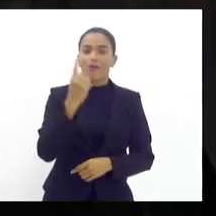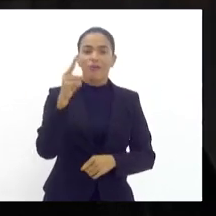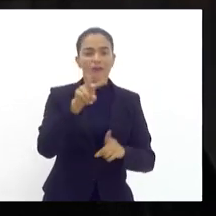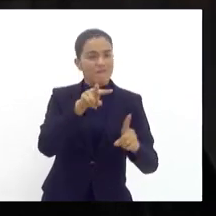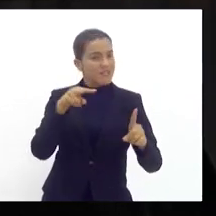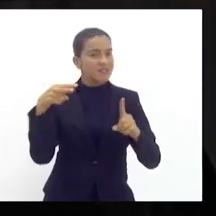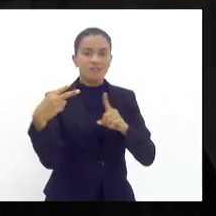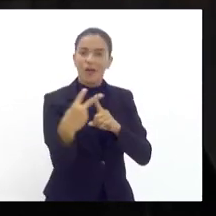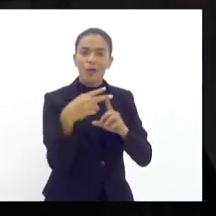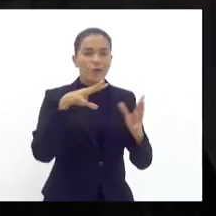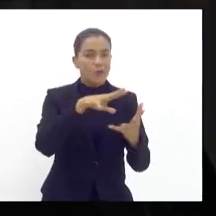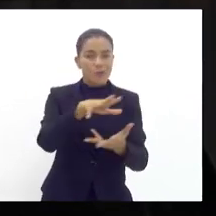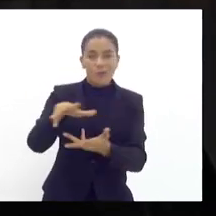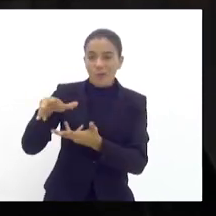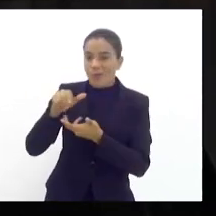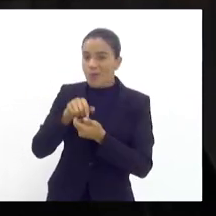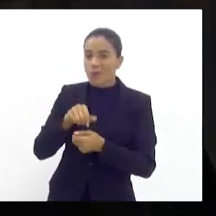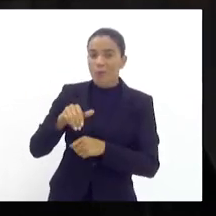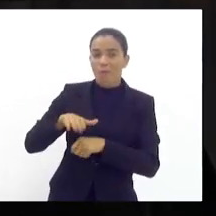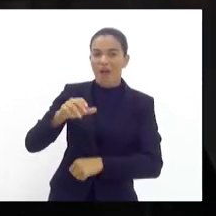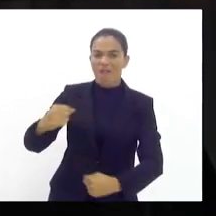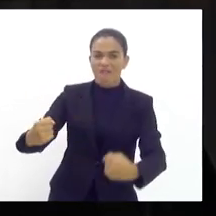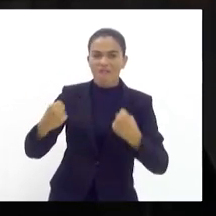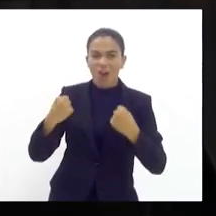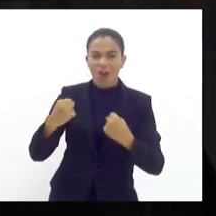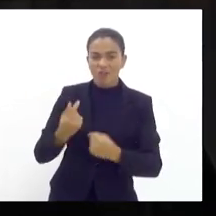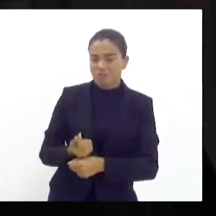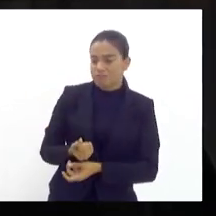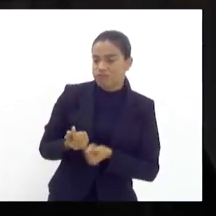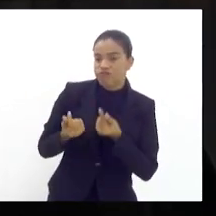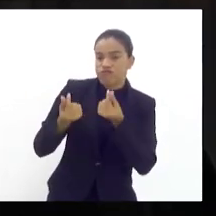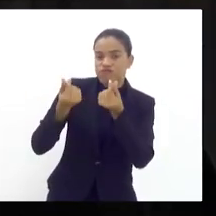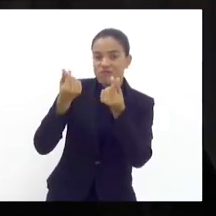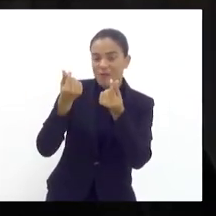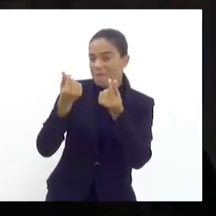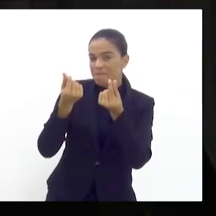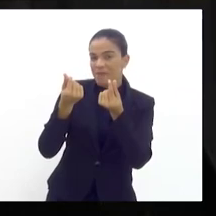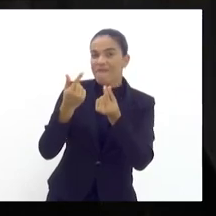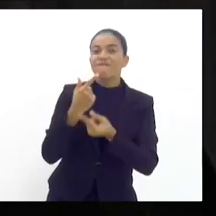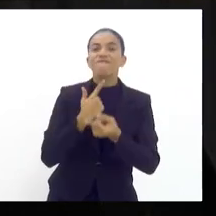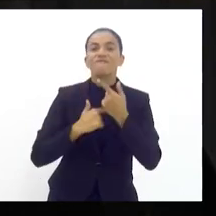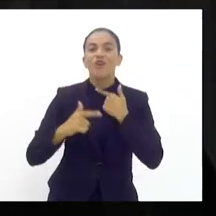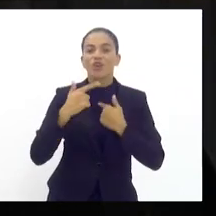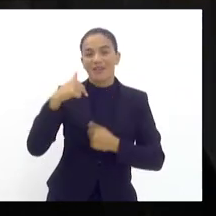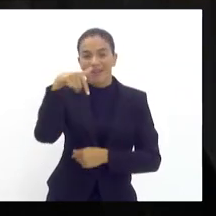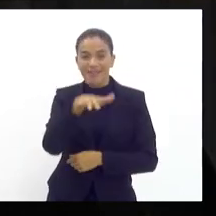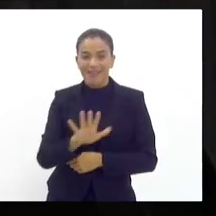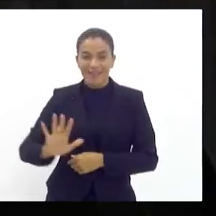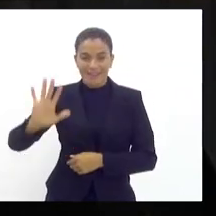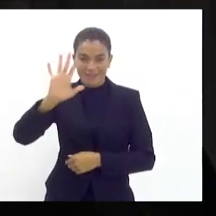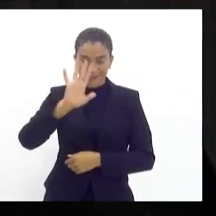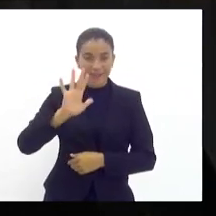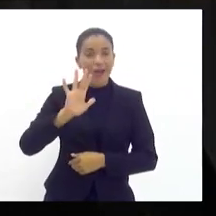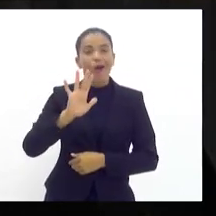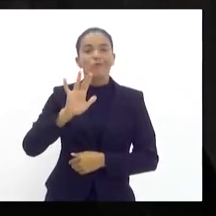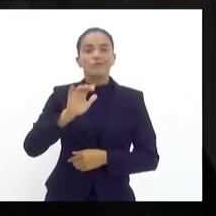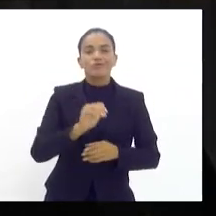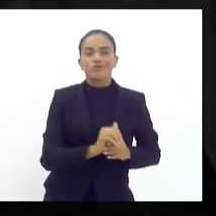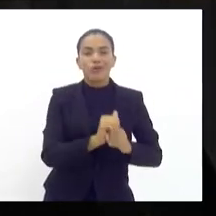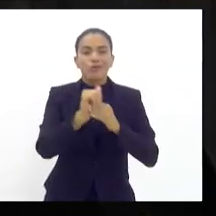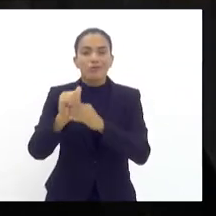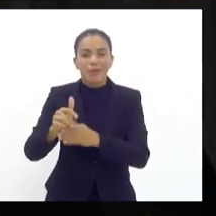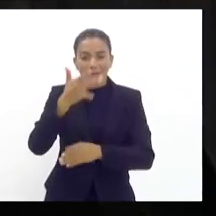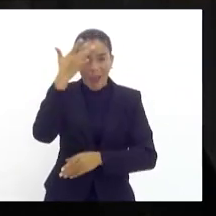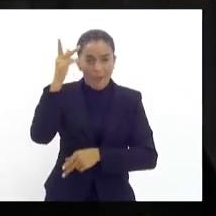visão do mundo segundo a qual cabem aos mais fortes em nome da vontade Nacional de conduzir o povo a segurança